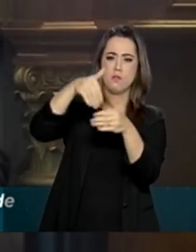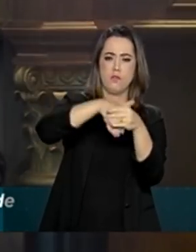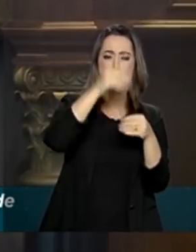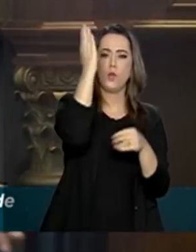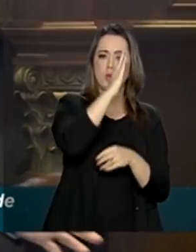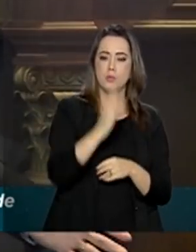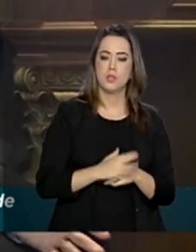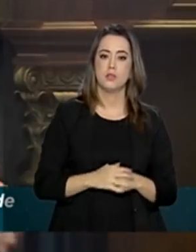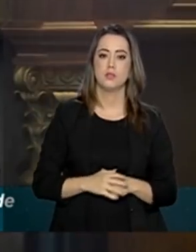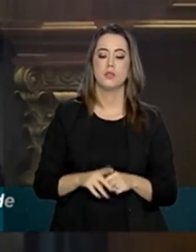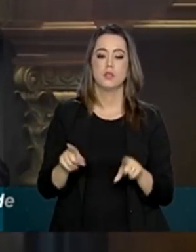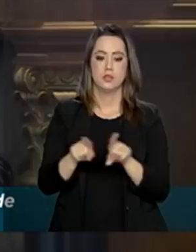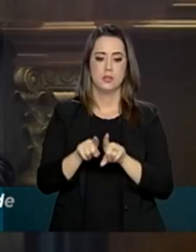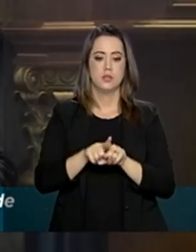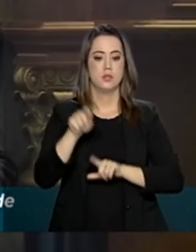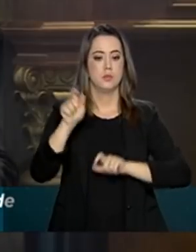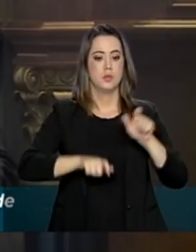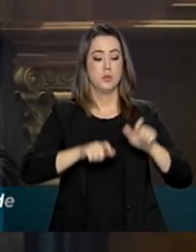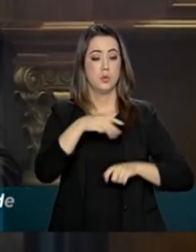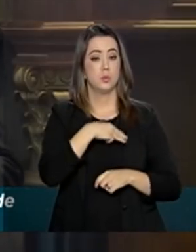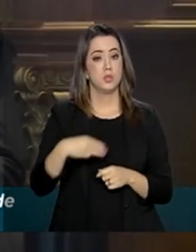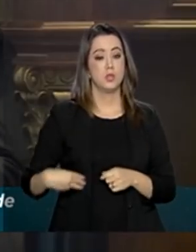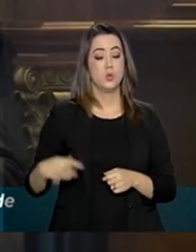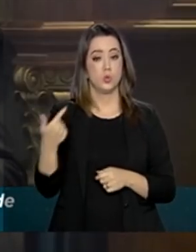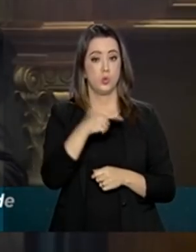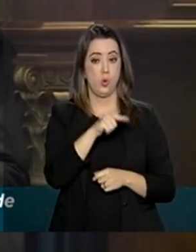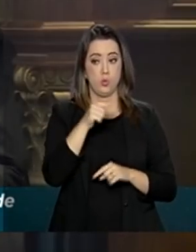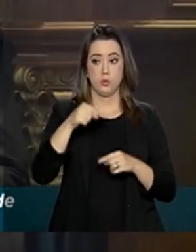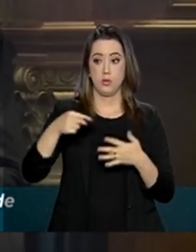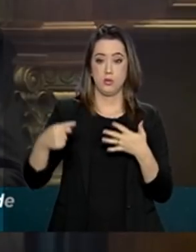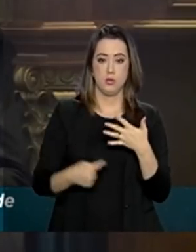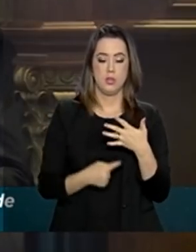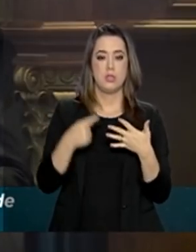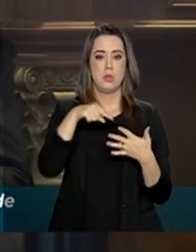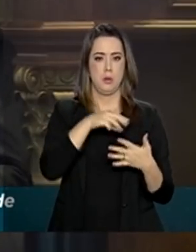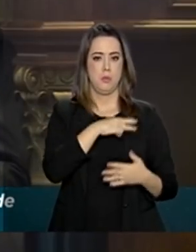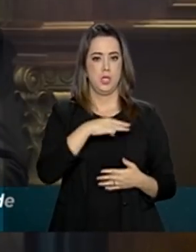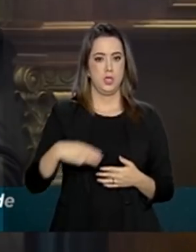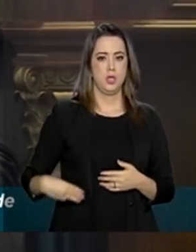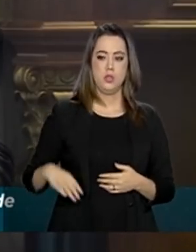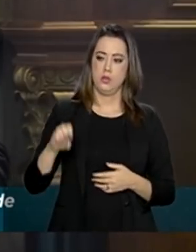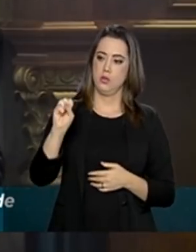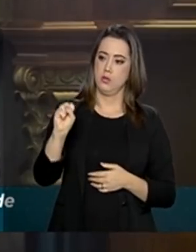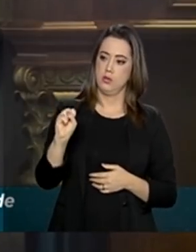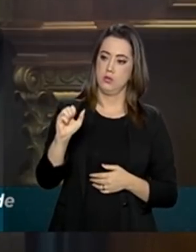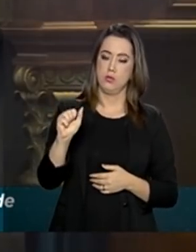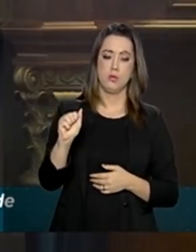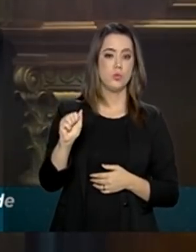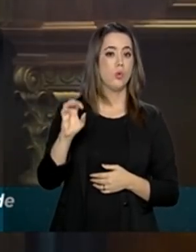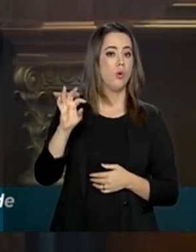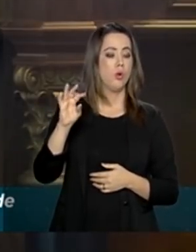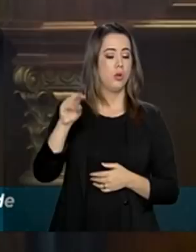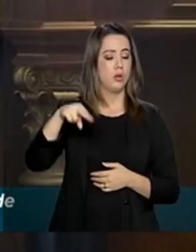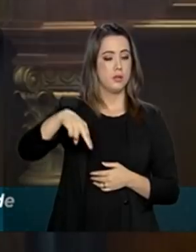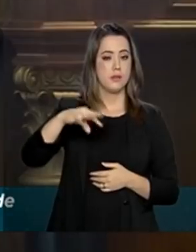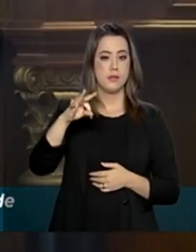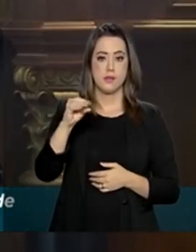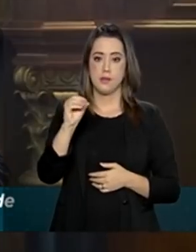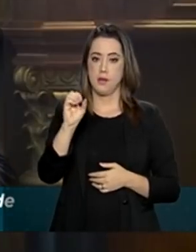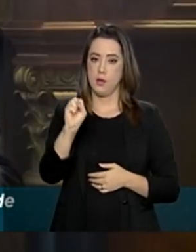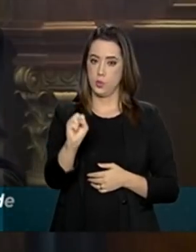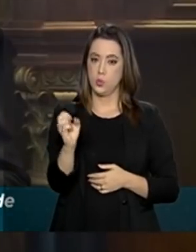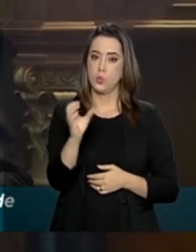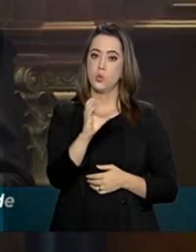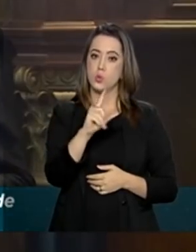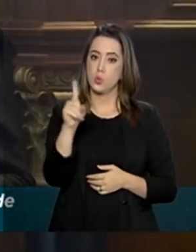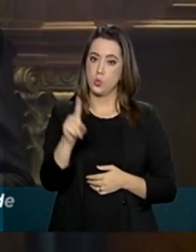também, além dos ministros já elencados, mais dois aqui, Santos Cruz, general do Exército Brasileiro, e também